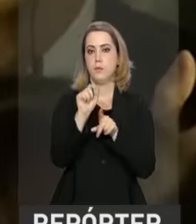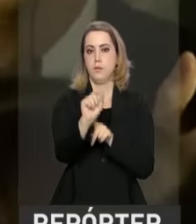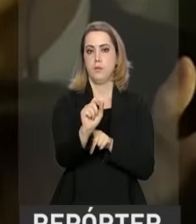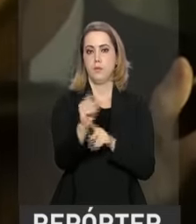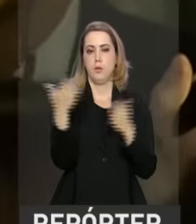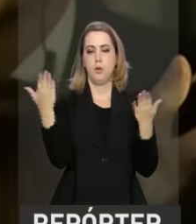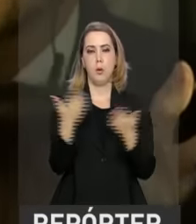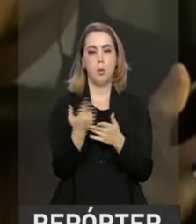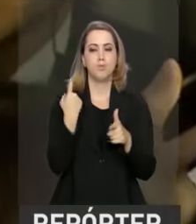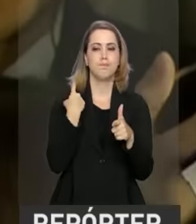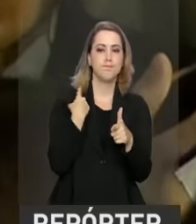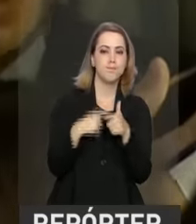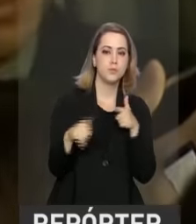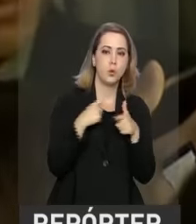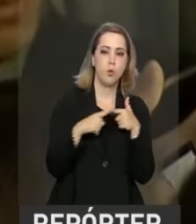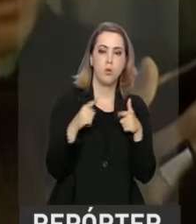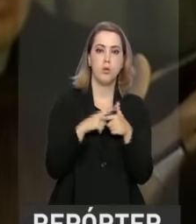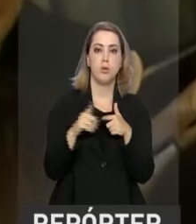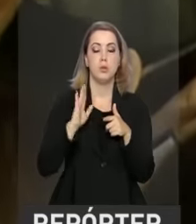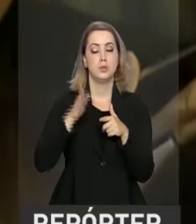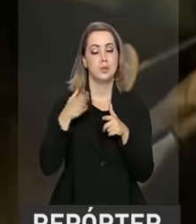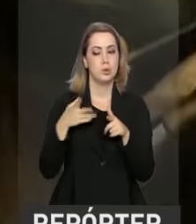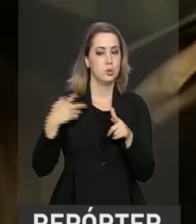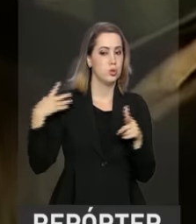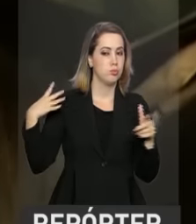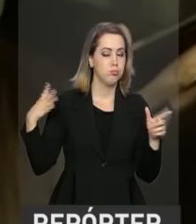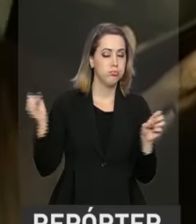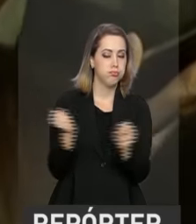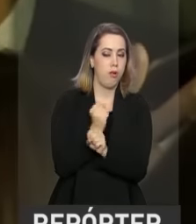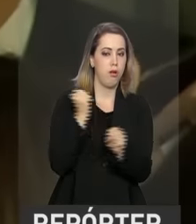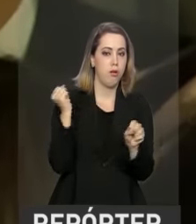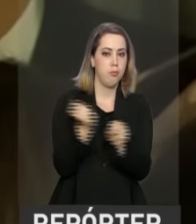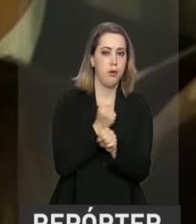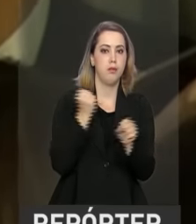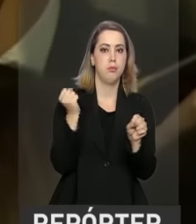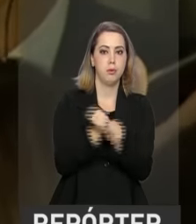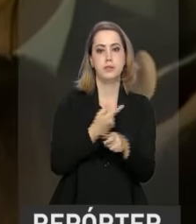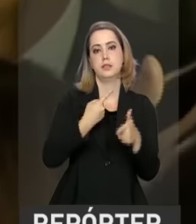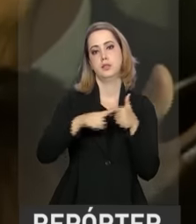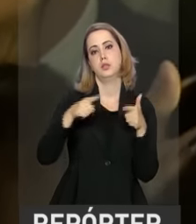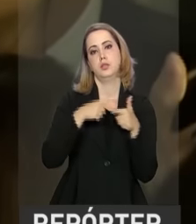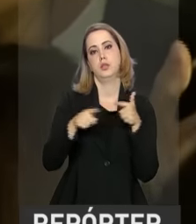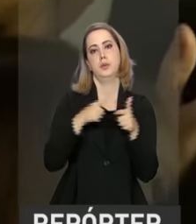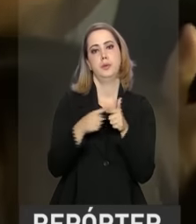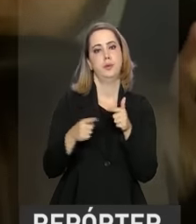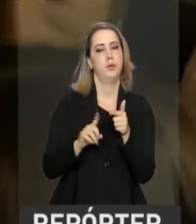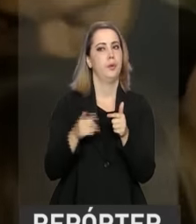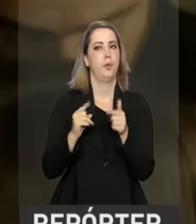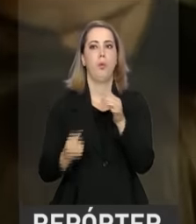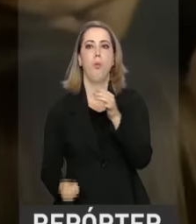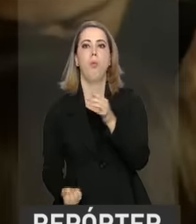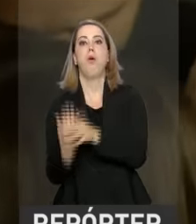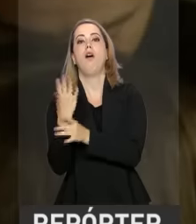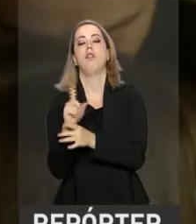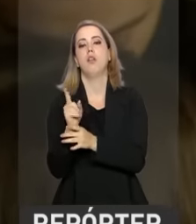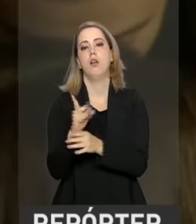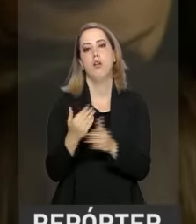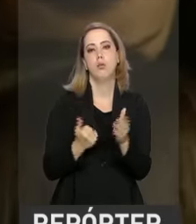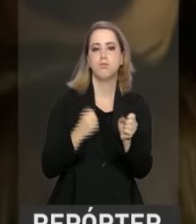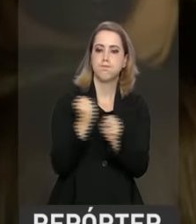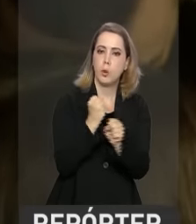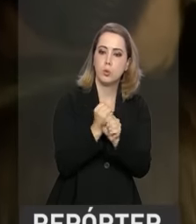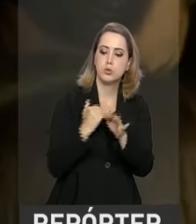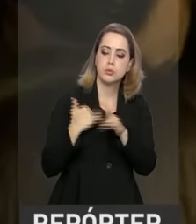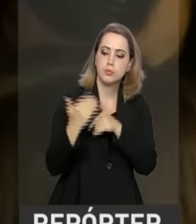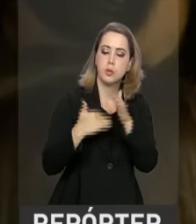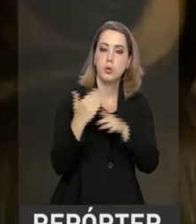enfrentando a recessão, que foi construída durante vários anos, essa recessão, ela não surgiu do dia para a noite, que é a maior